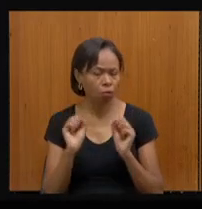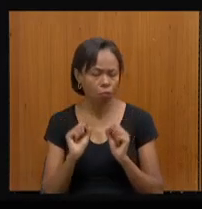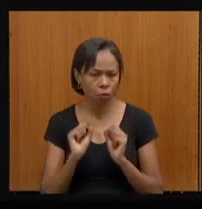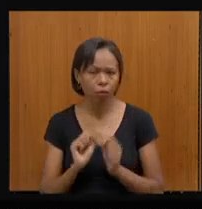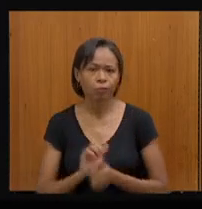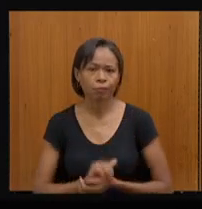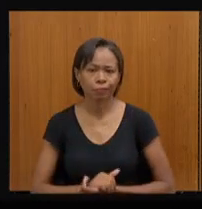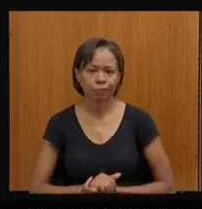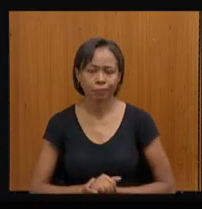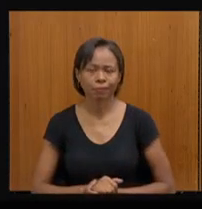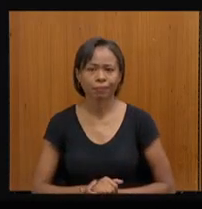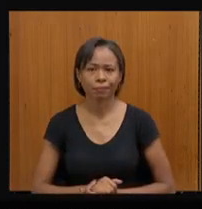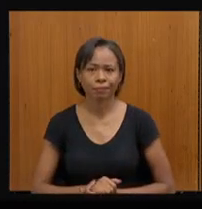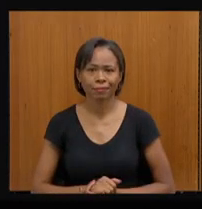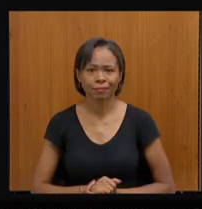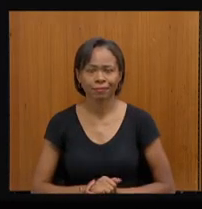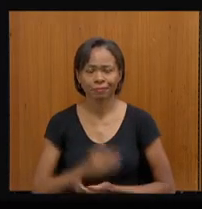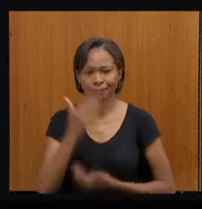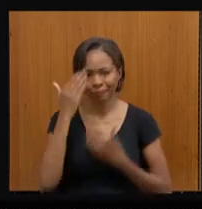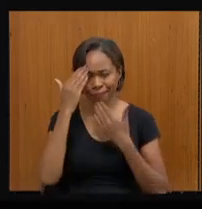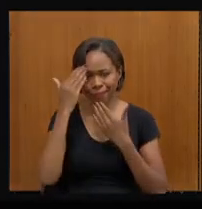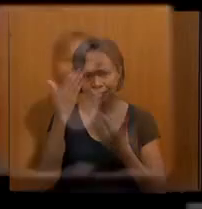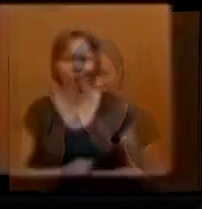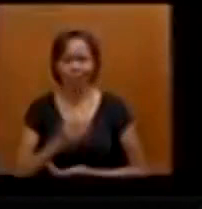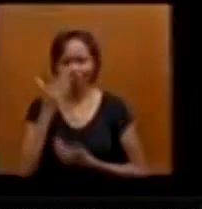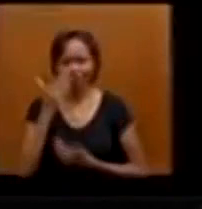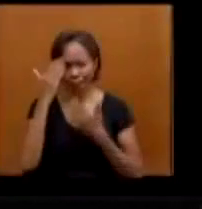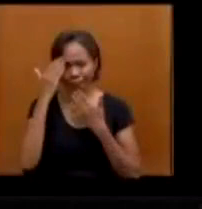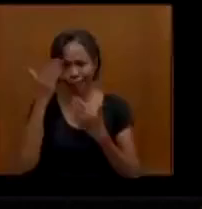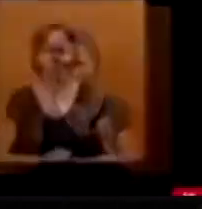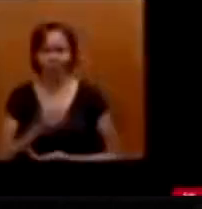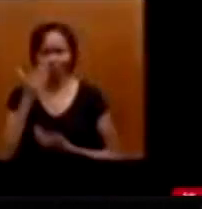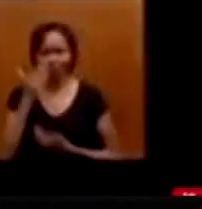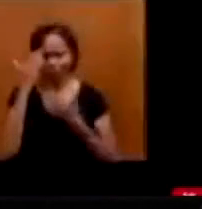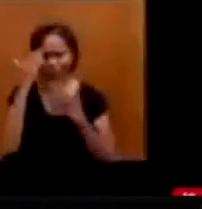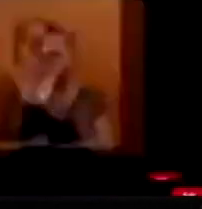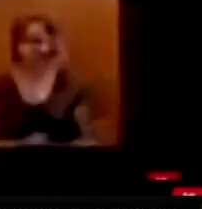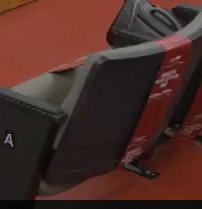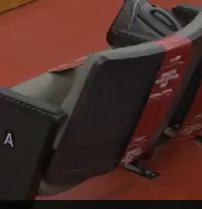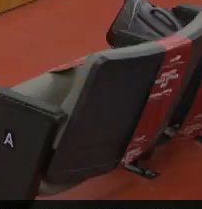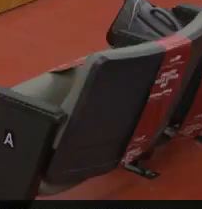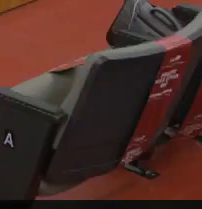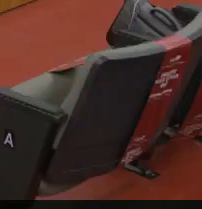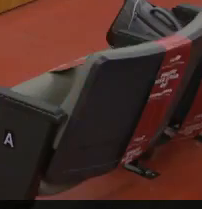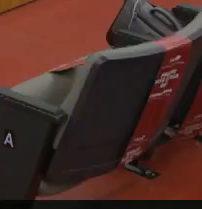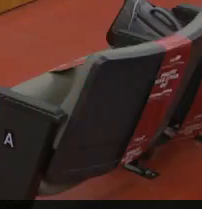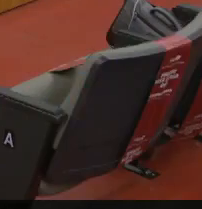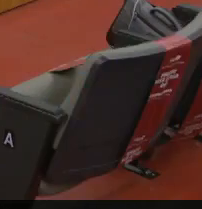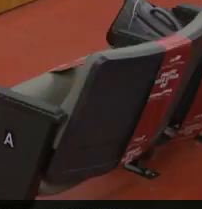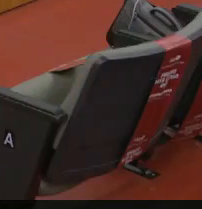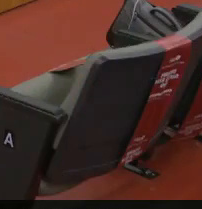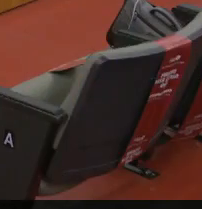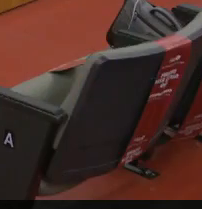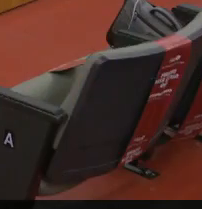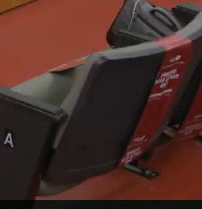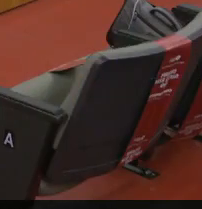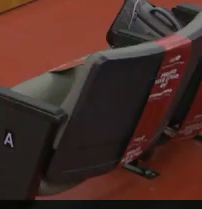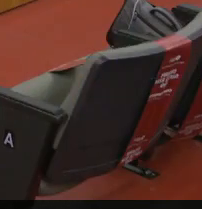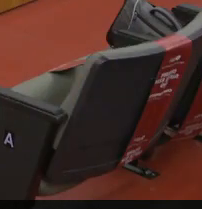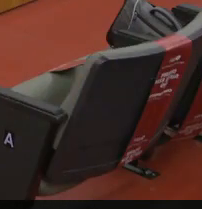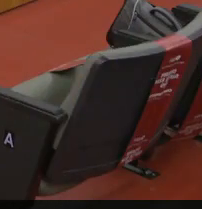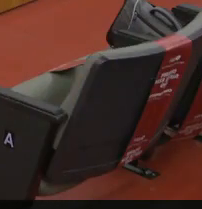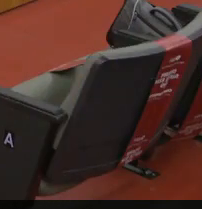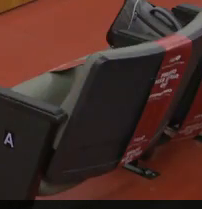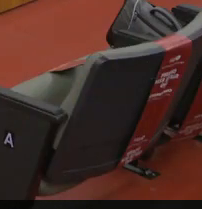algum questionamento e obrigado Dr Marcelo Generoso pela sua exposição parabéns e